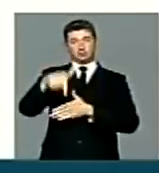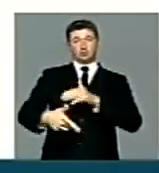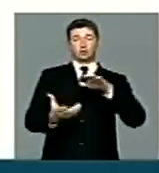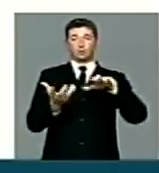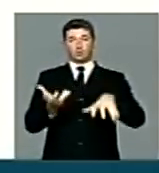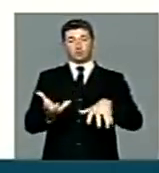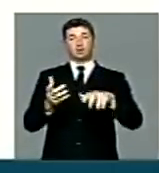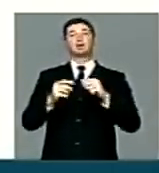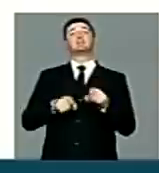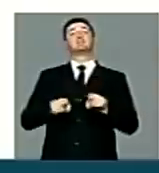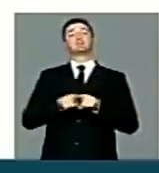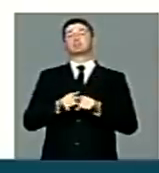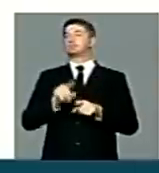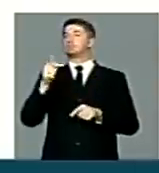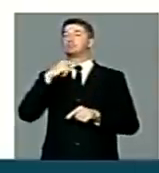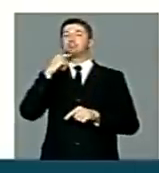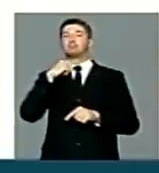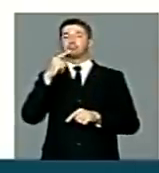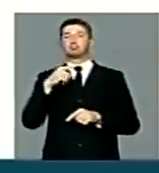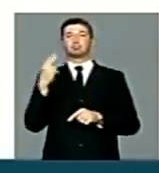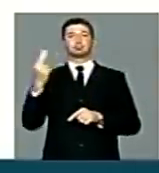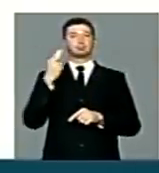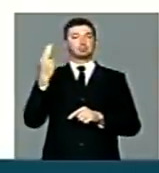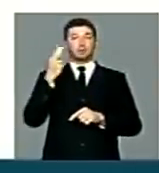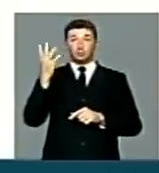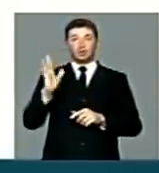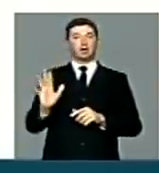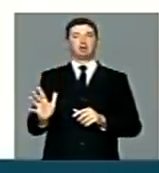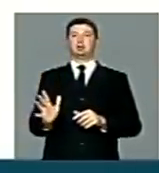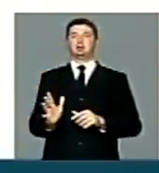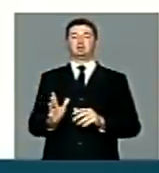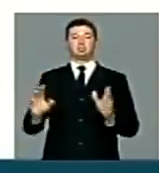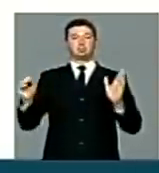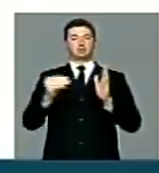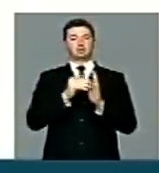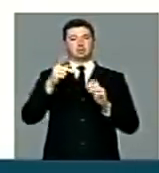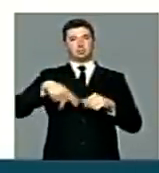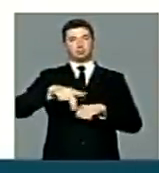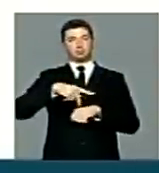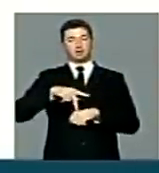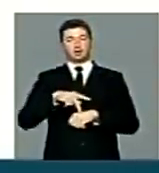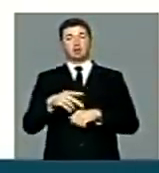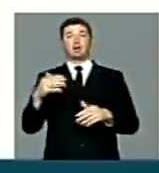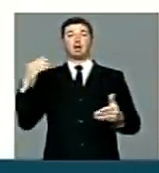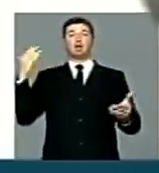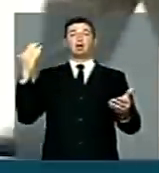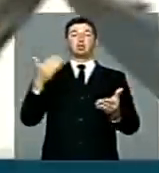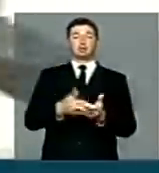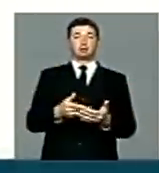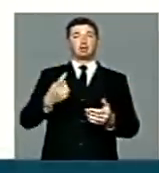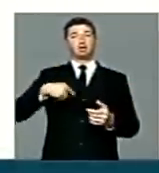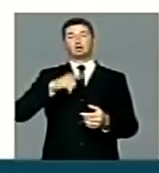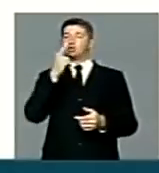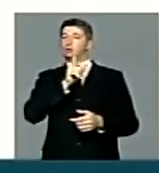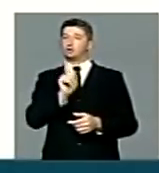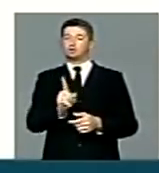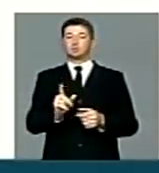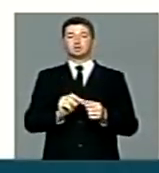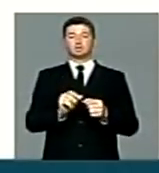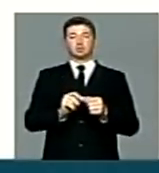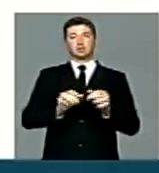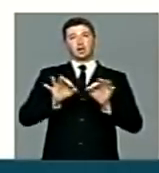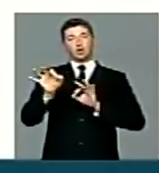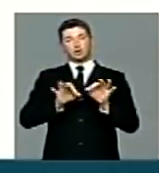Nacional e que não tem condições de implantar eh eh no nosso país enquanto enquanto não tivermos a infraestrutura